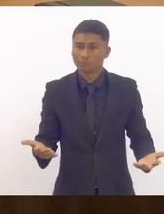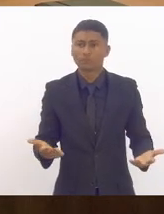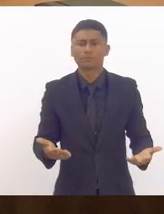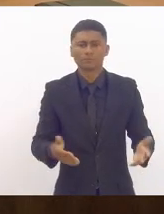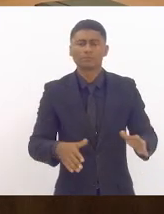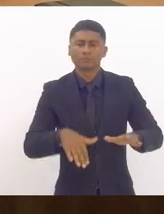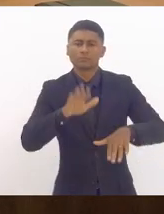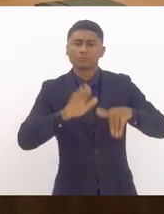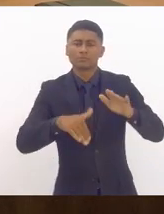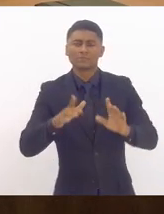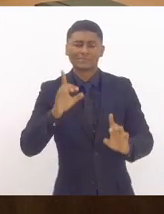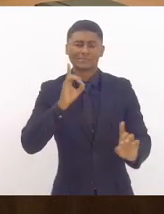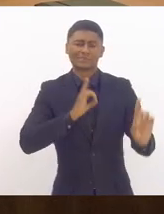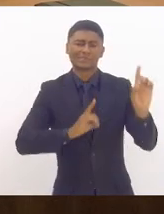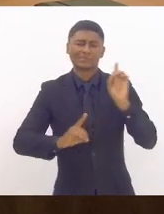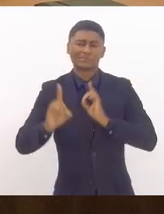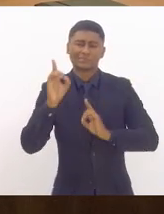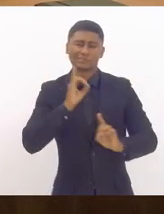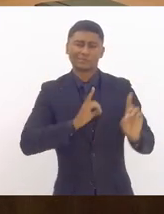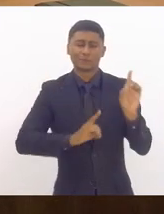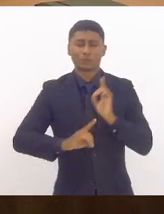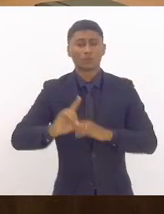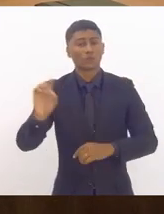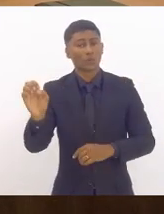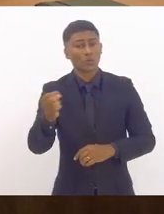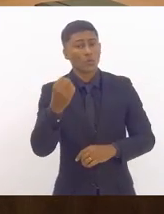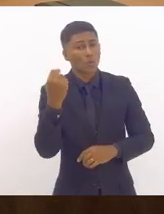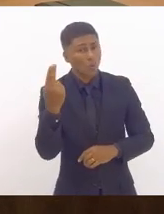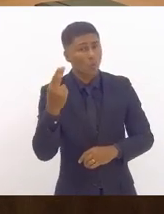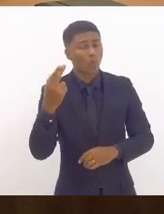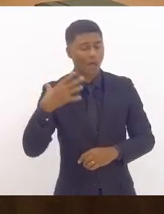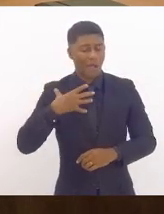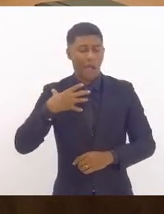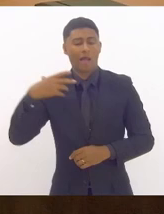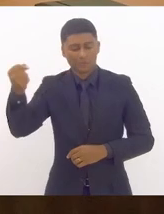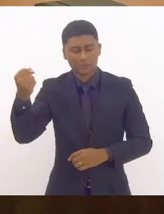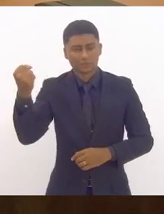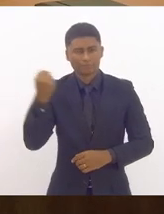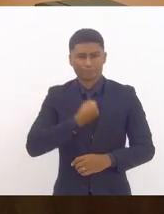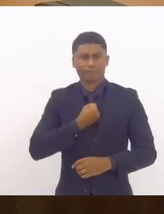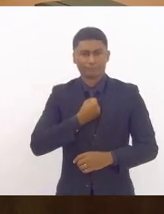terem depressão ou cometerem o suicídio.